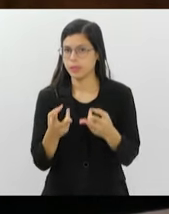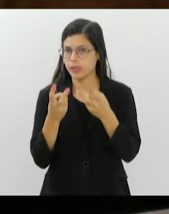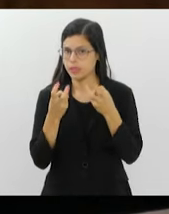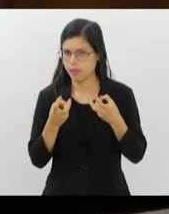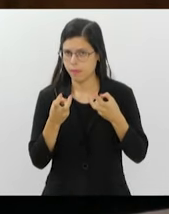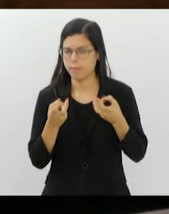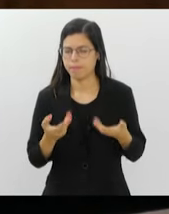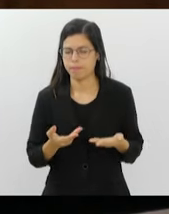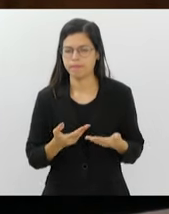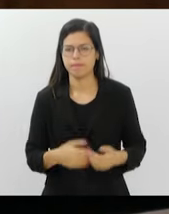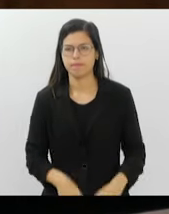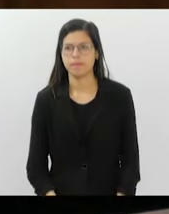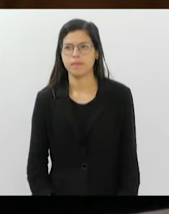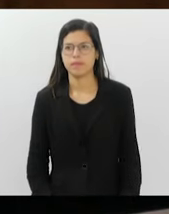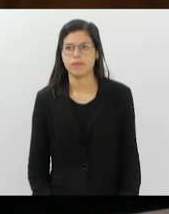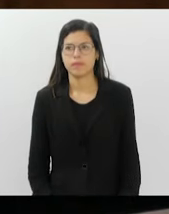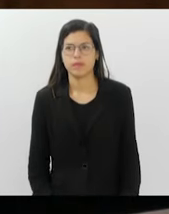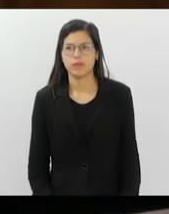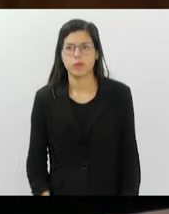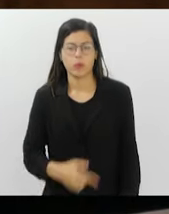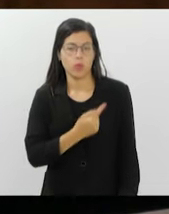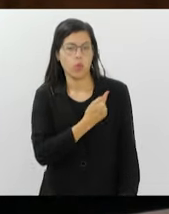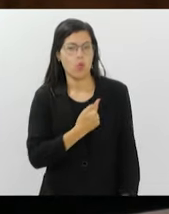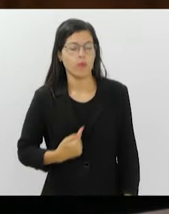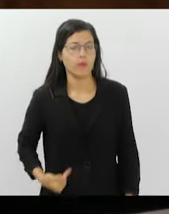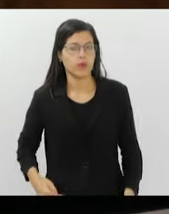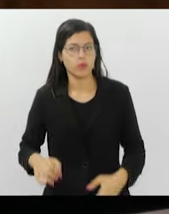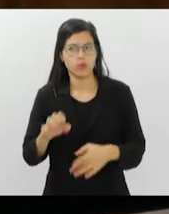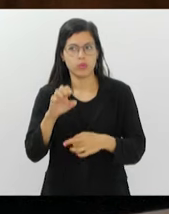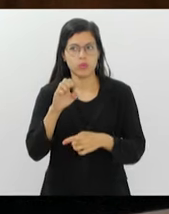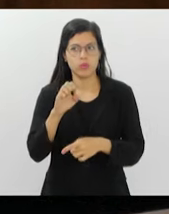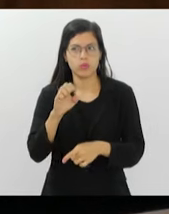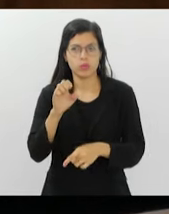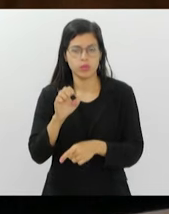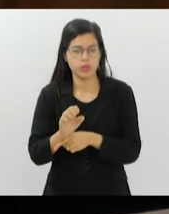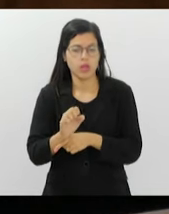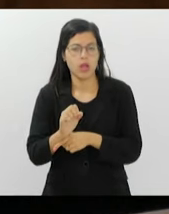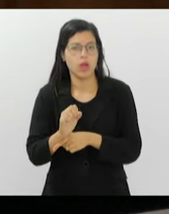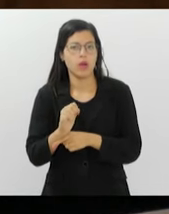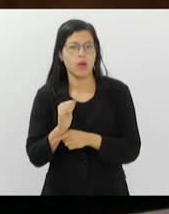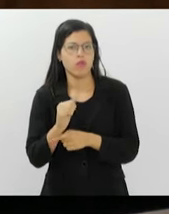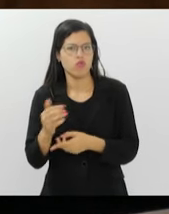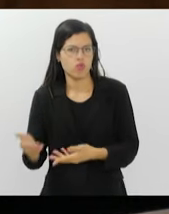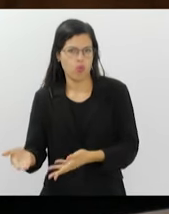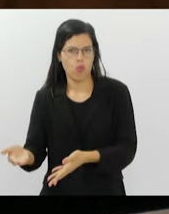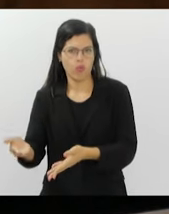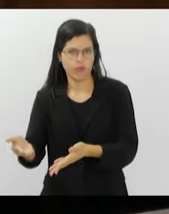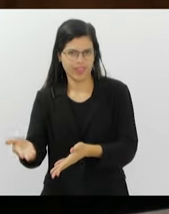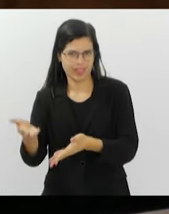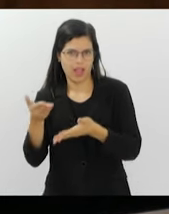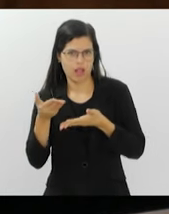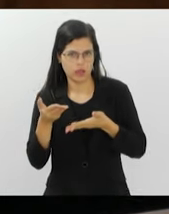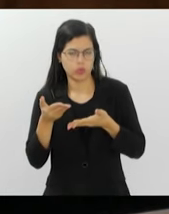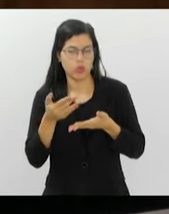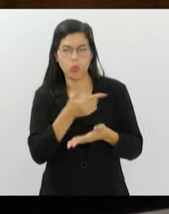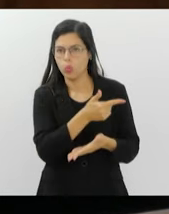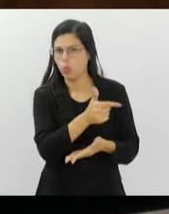veja governador do Estado foi chamado com outros governadores